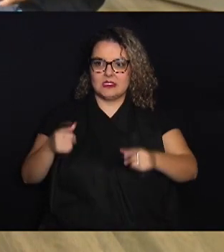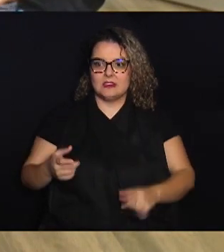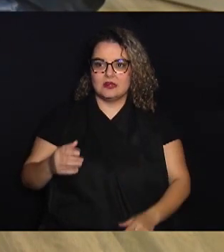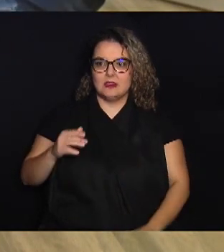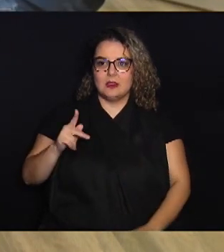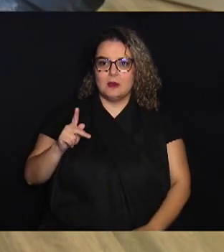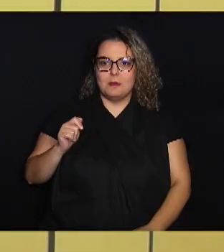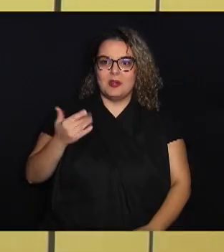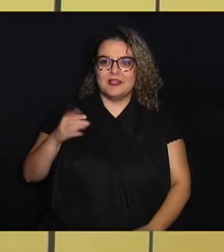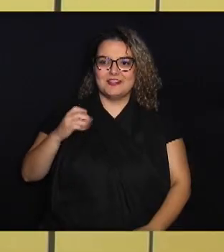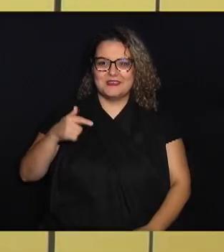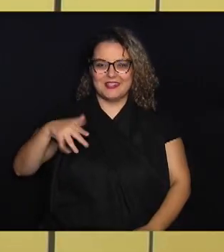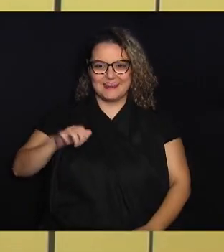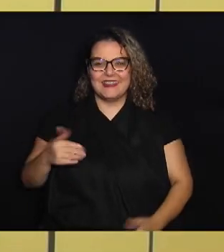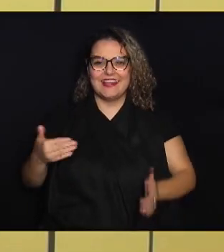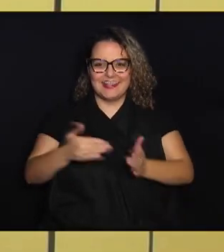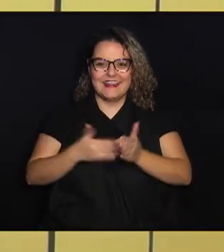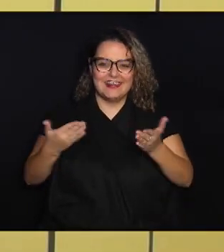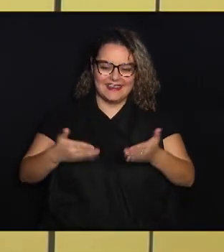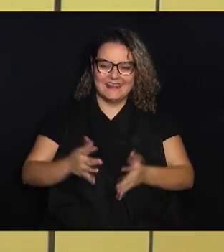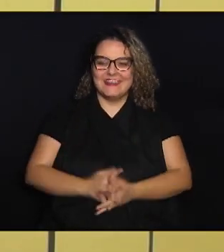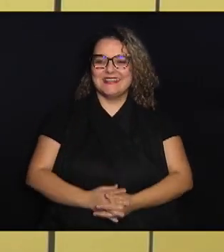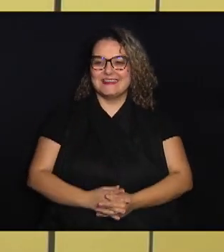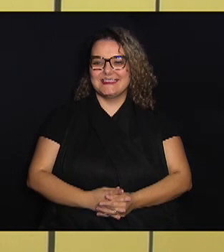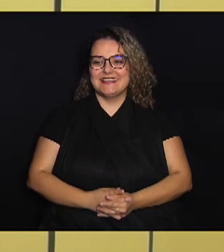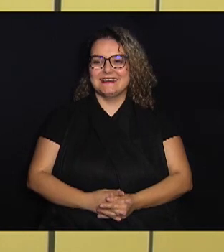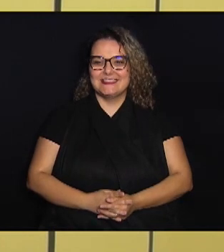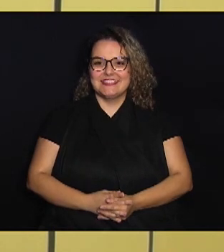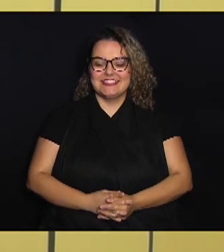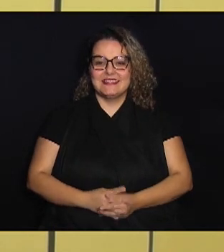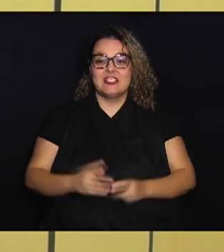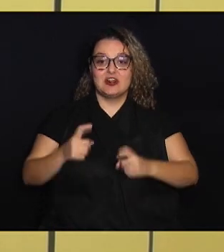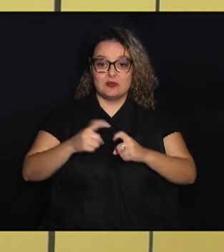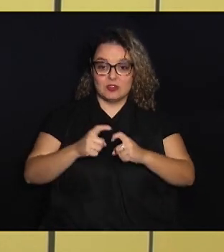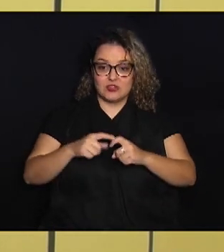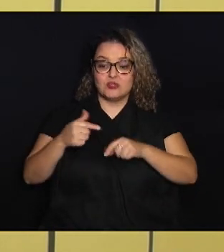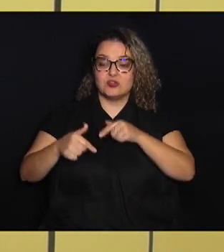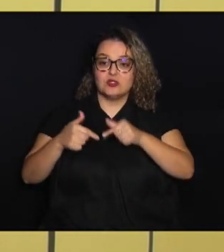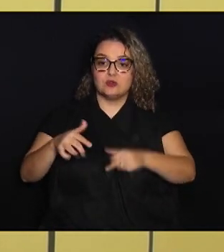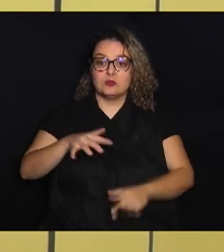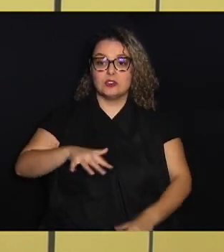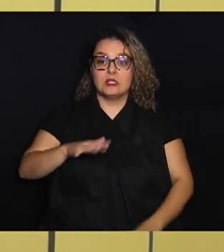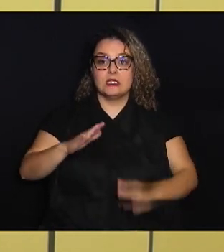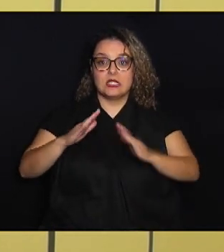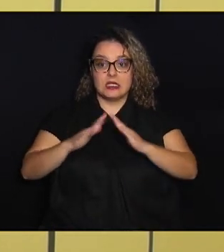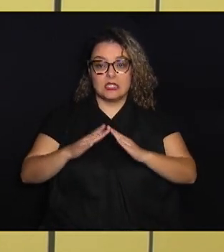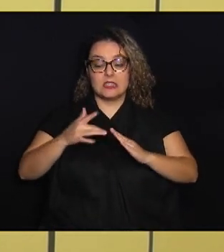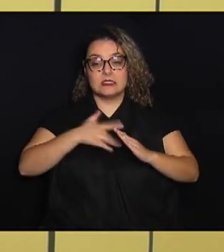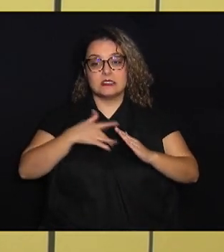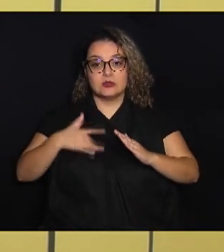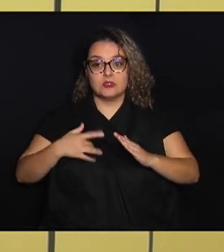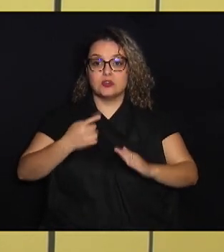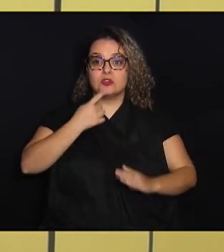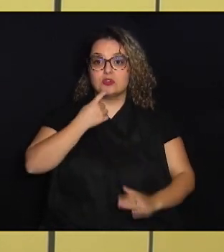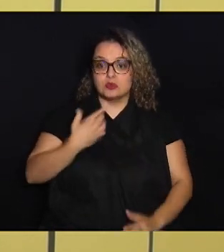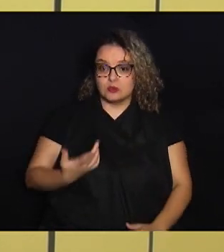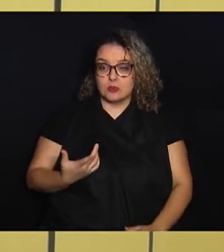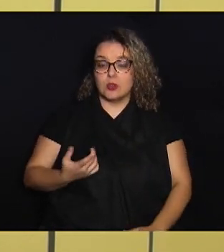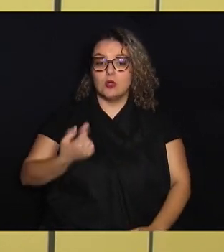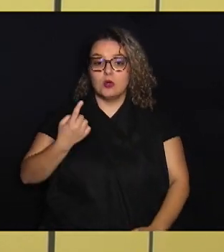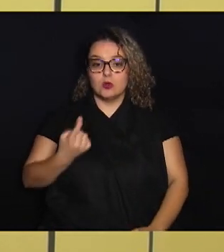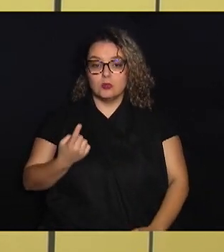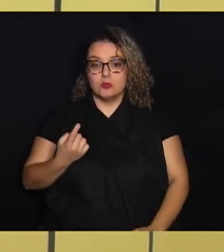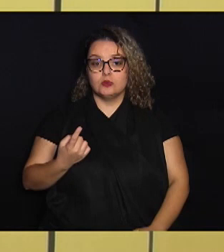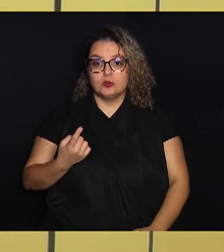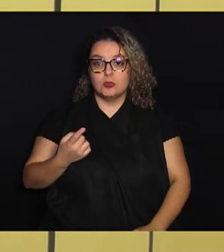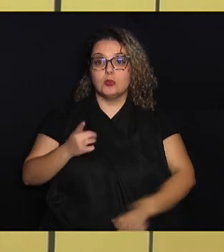hoje. O Mário Gatti, ele foi médico, ele trabalhou bastante na Casa de Saúde de Campinas, e o